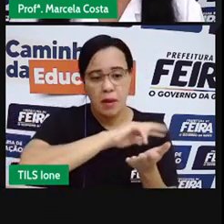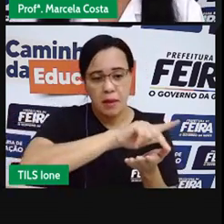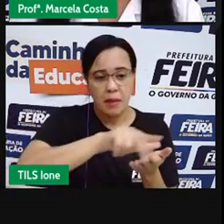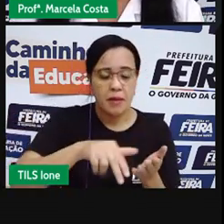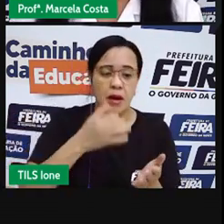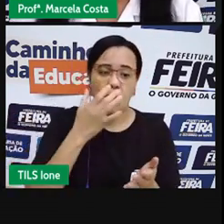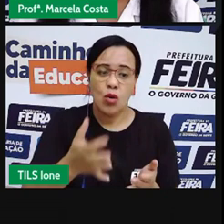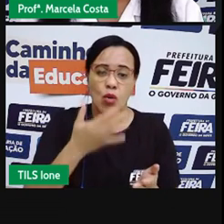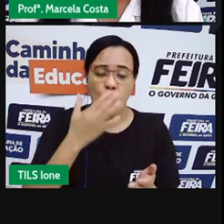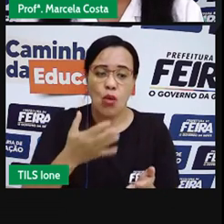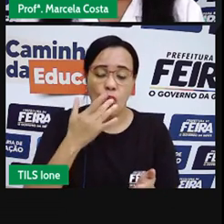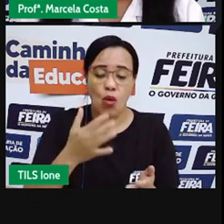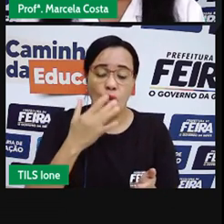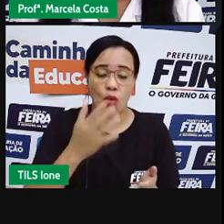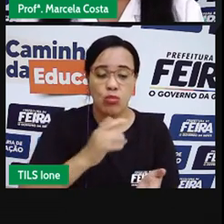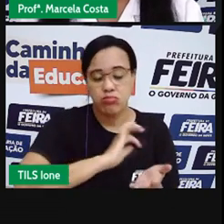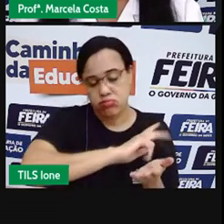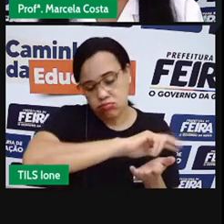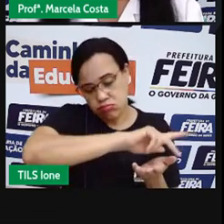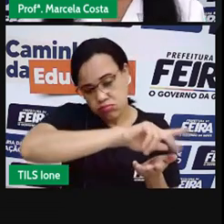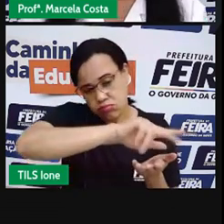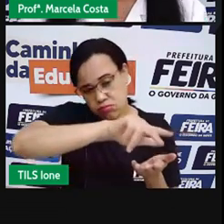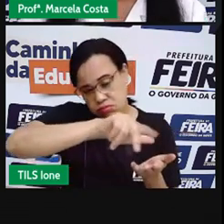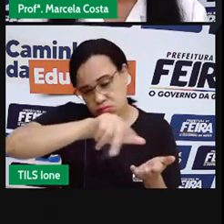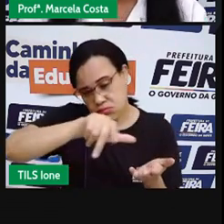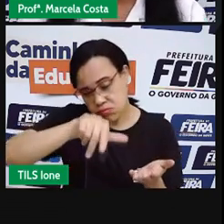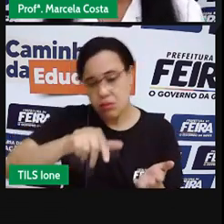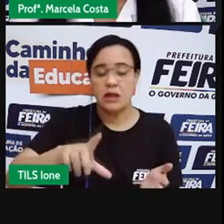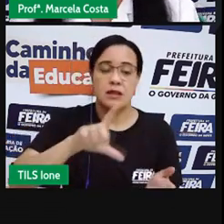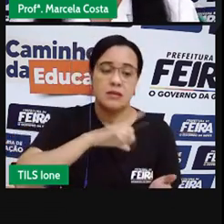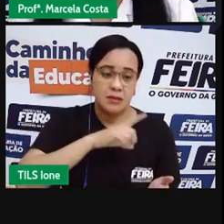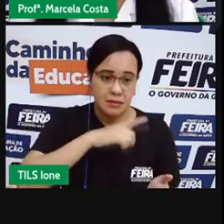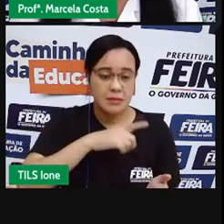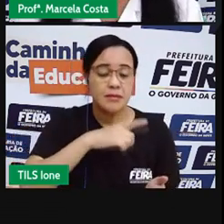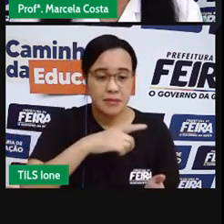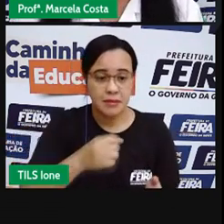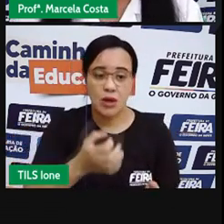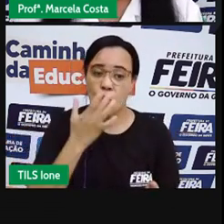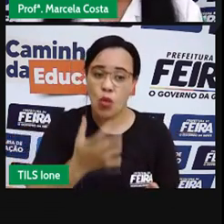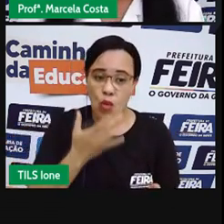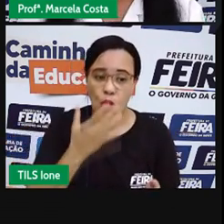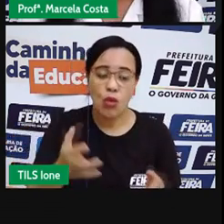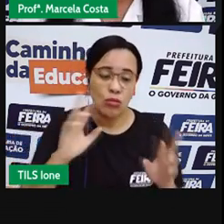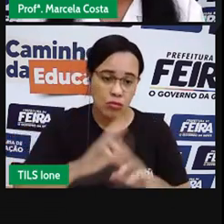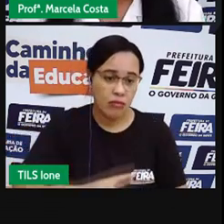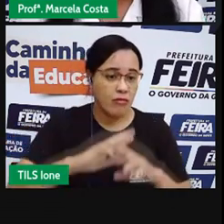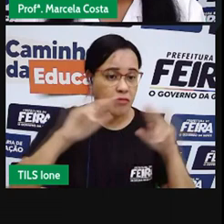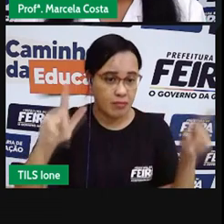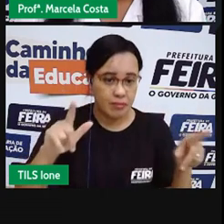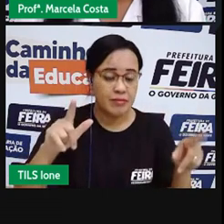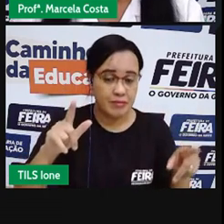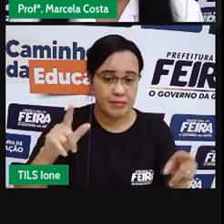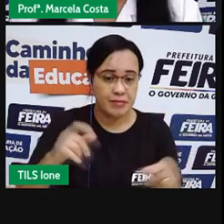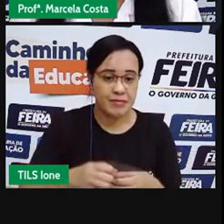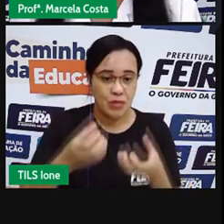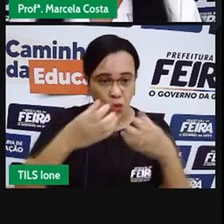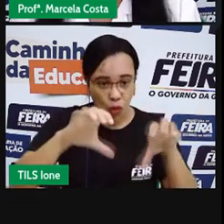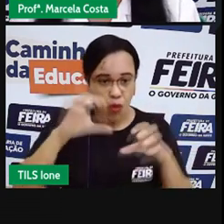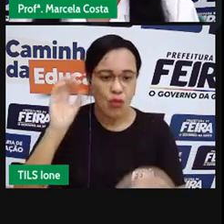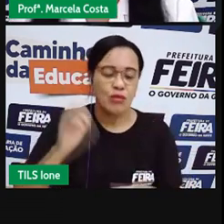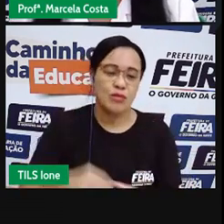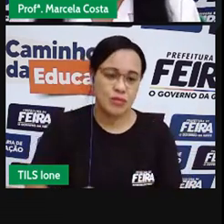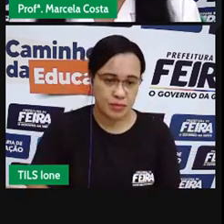perceber aí uma variação de tons de cores das garças de ovo. E isso vai